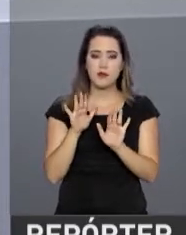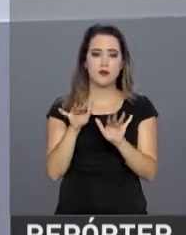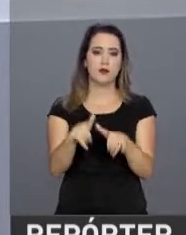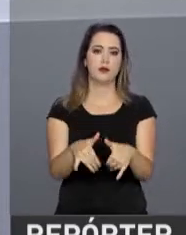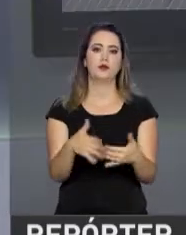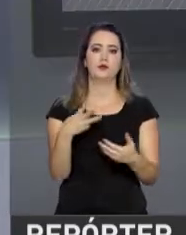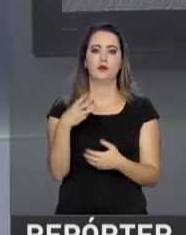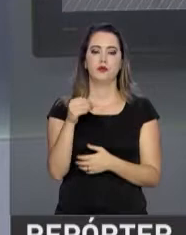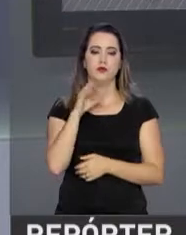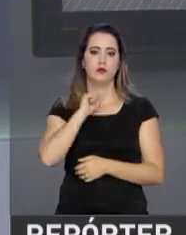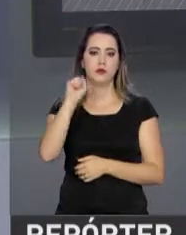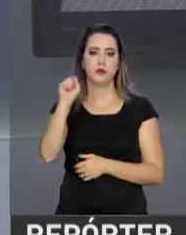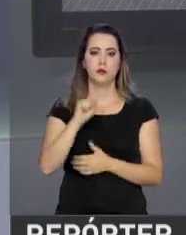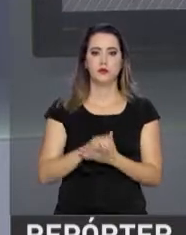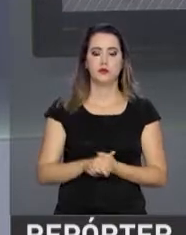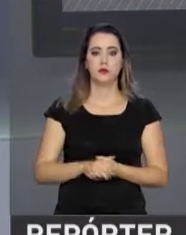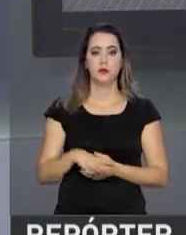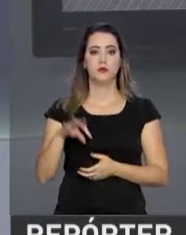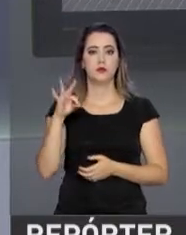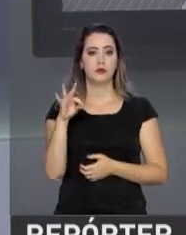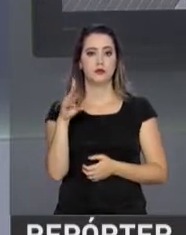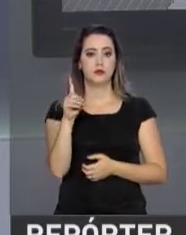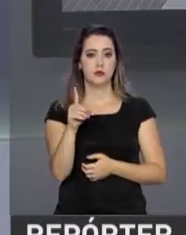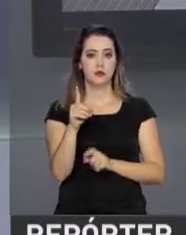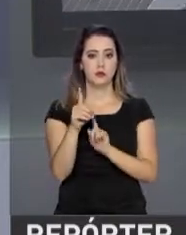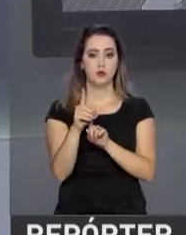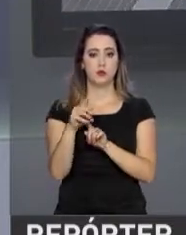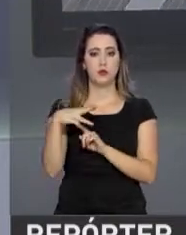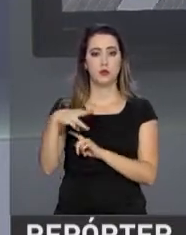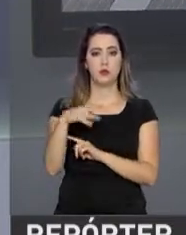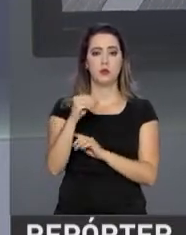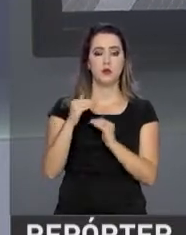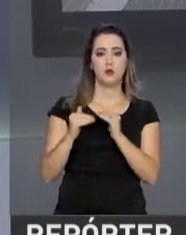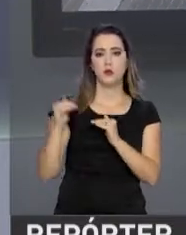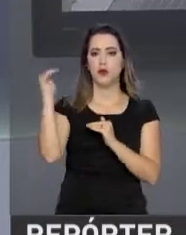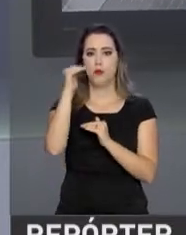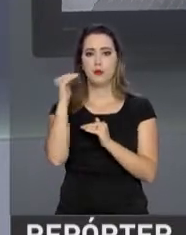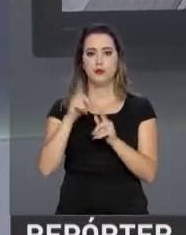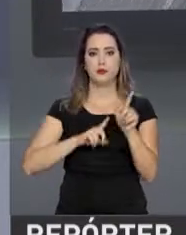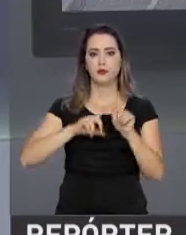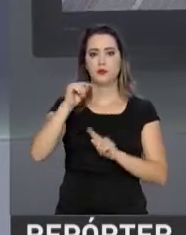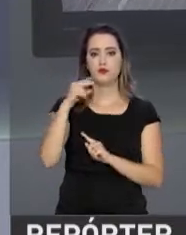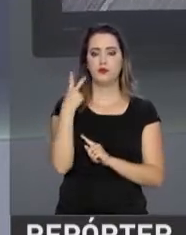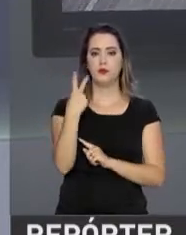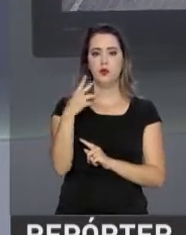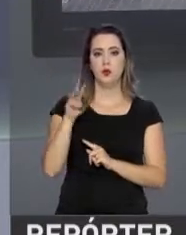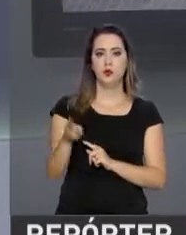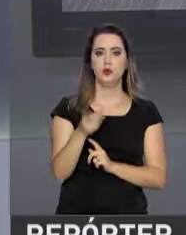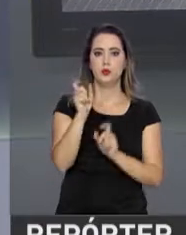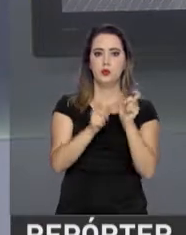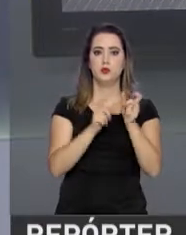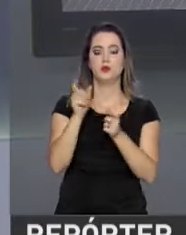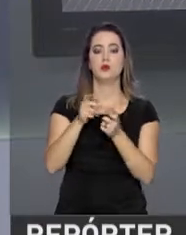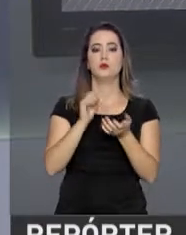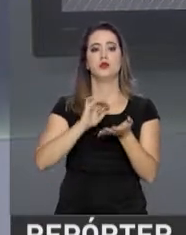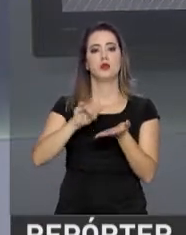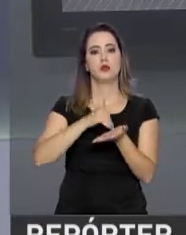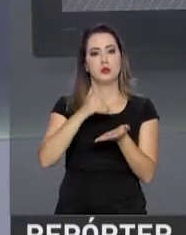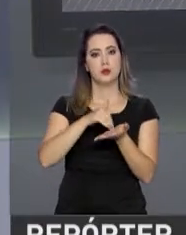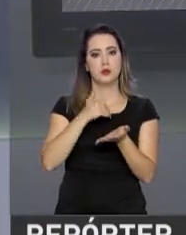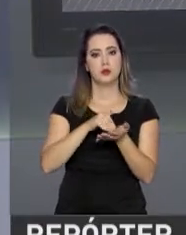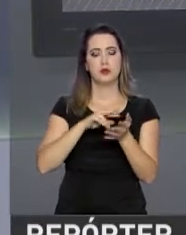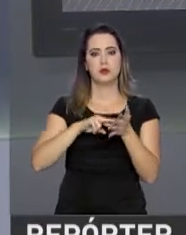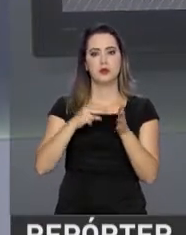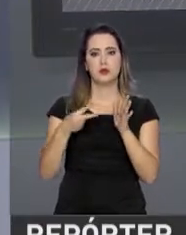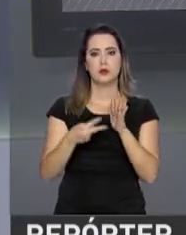abril o tesouro direto em março ultrapassou a marca recorde de 2 milhões de investidores cadastrados isso